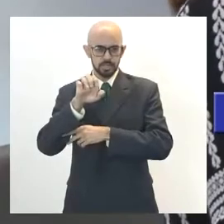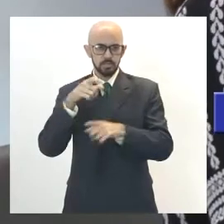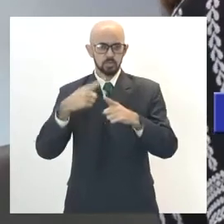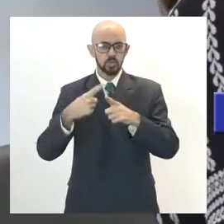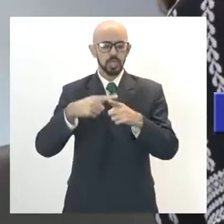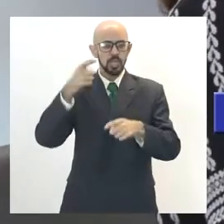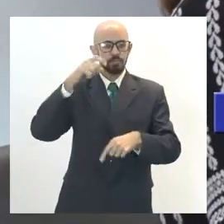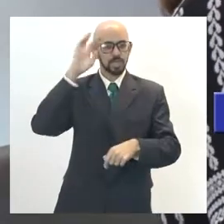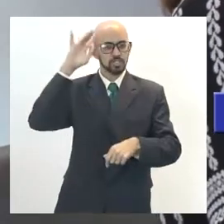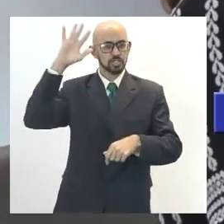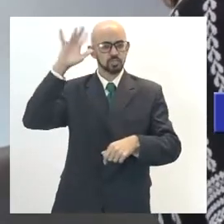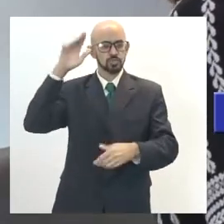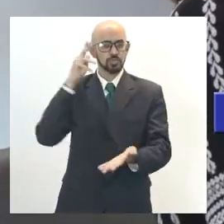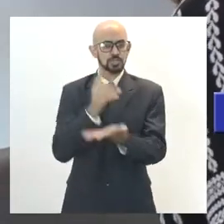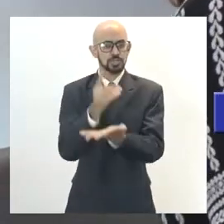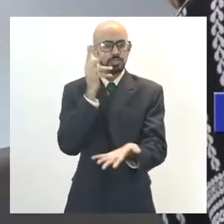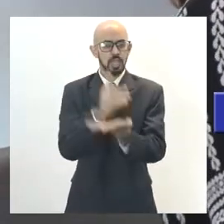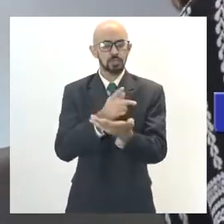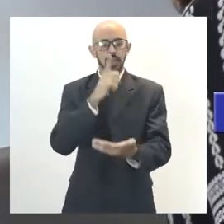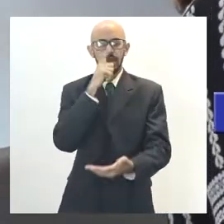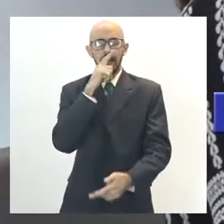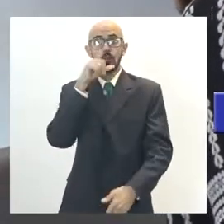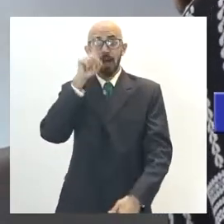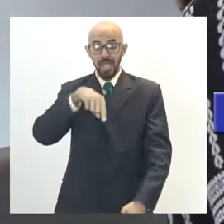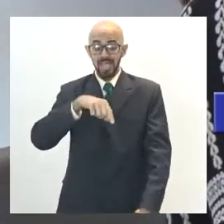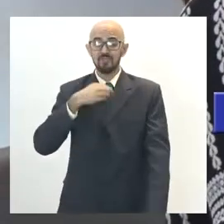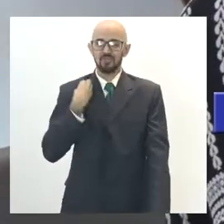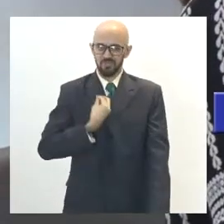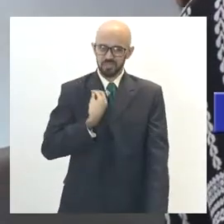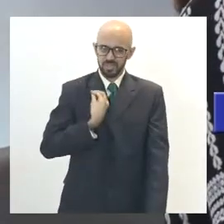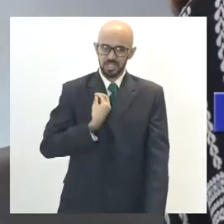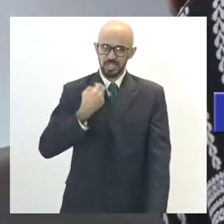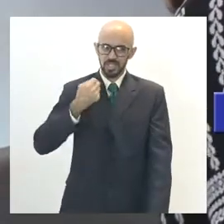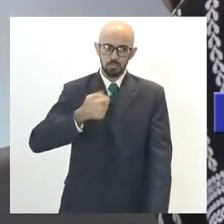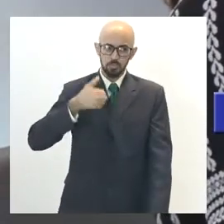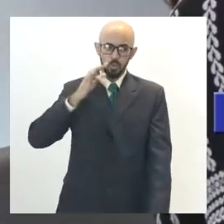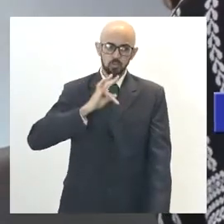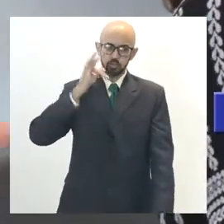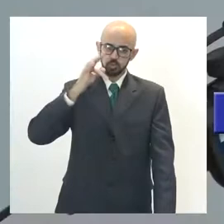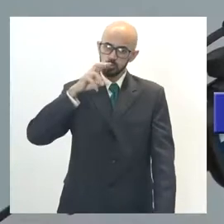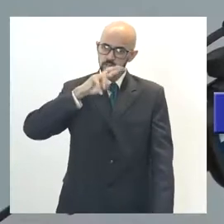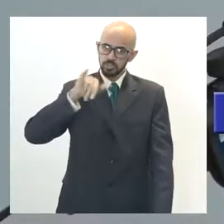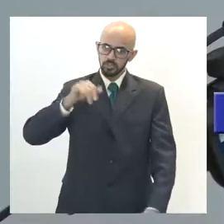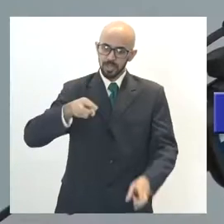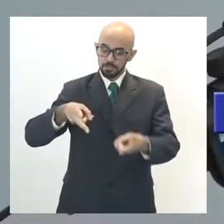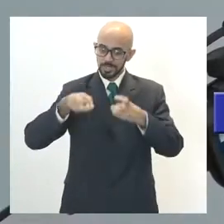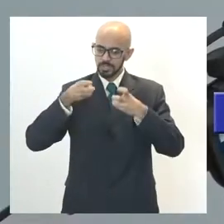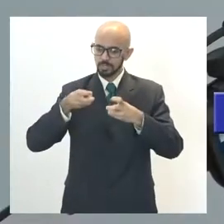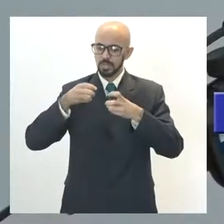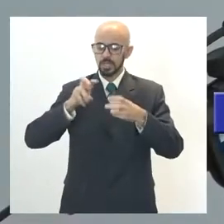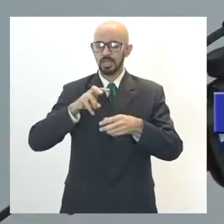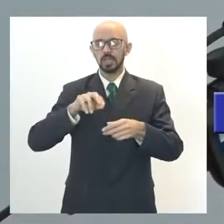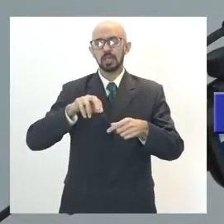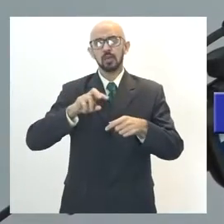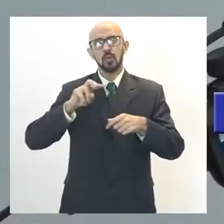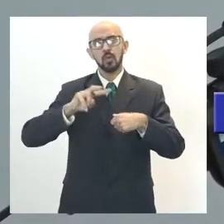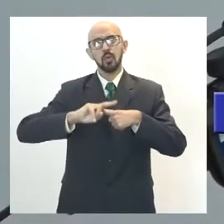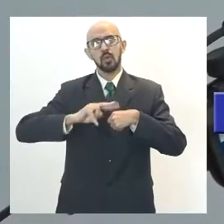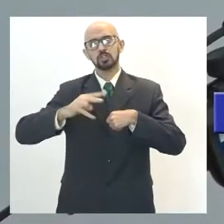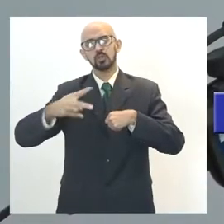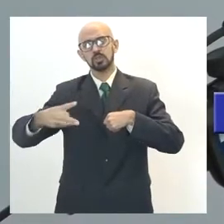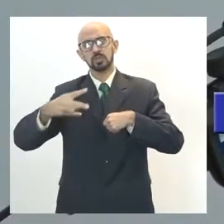vida bom e muito em breve nós vamos verificar o resultado dessa decisão desastrosa